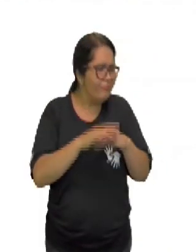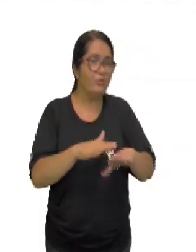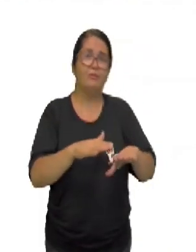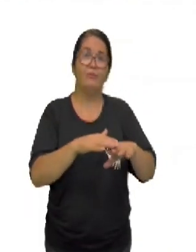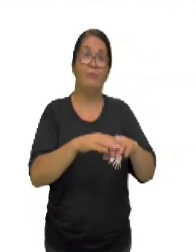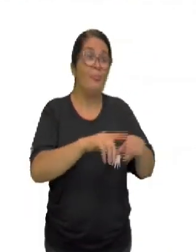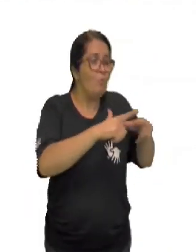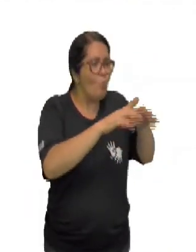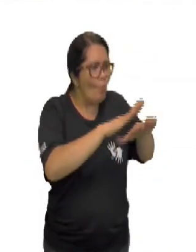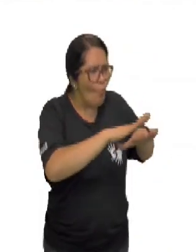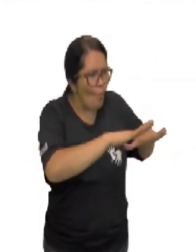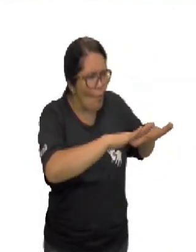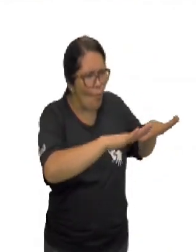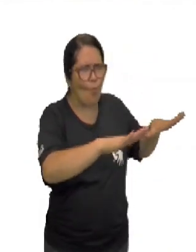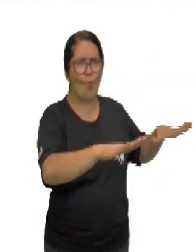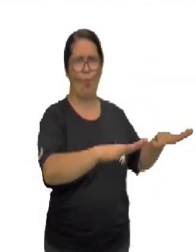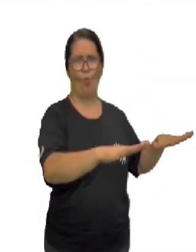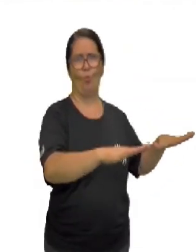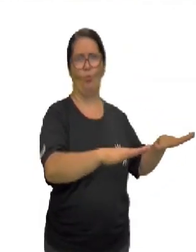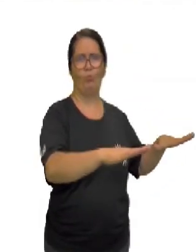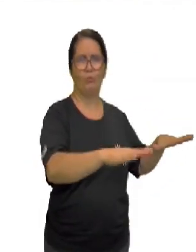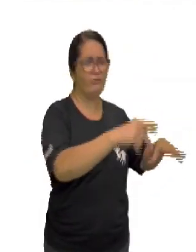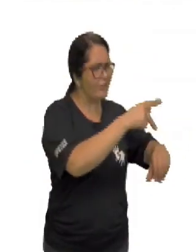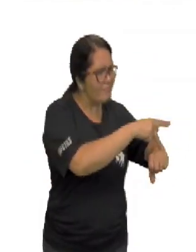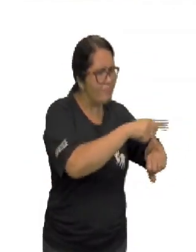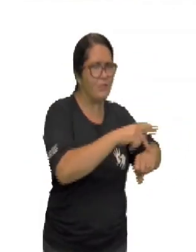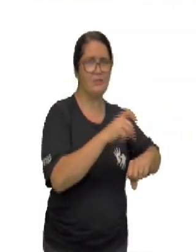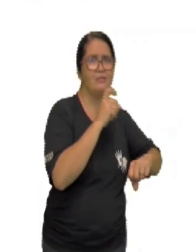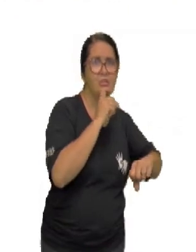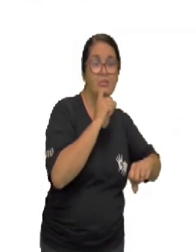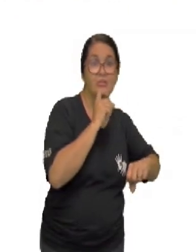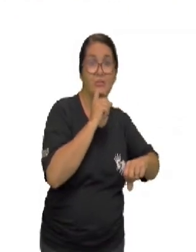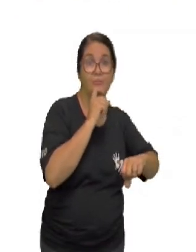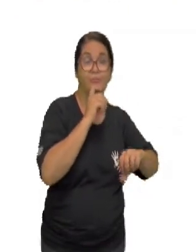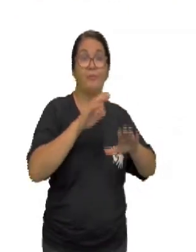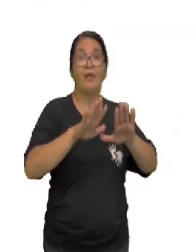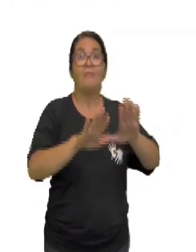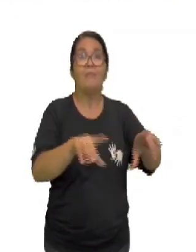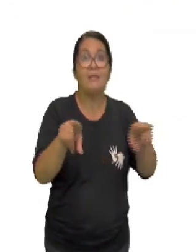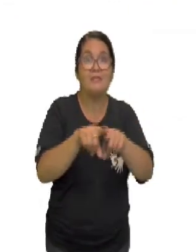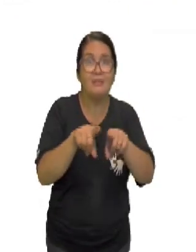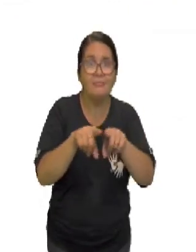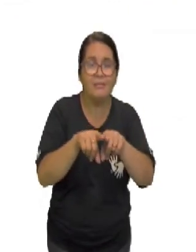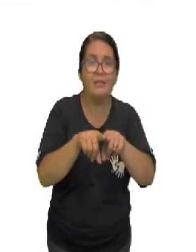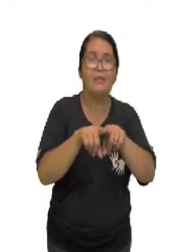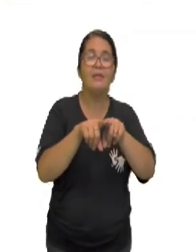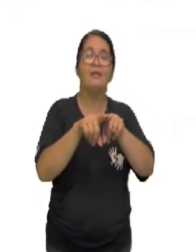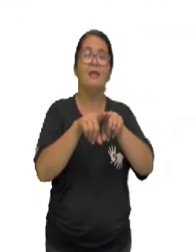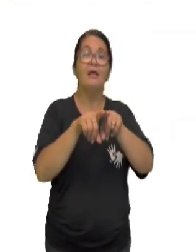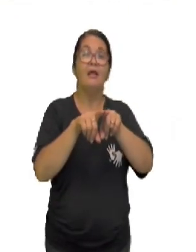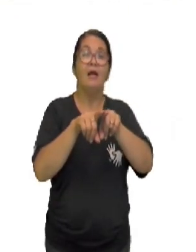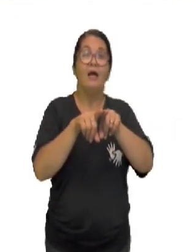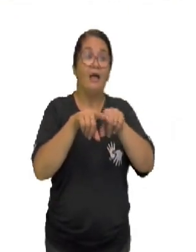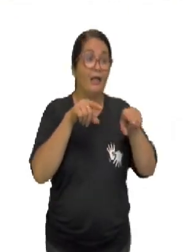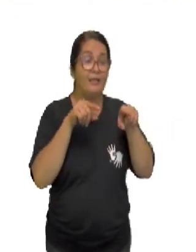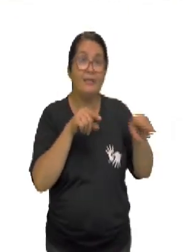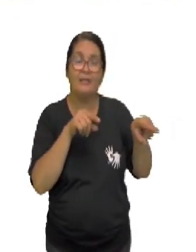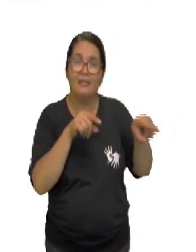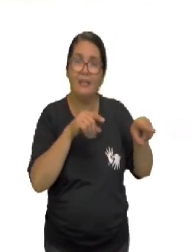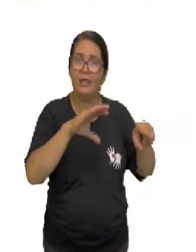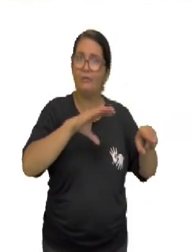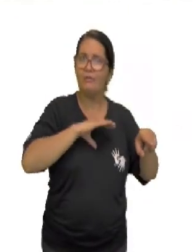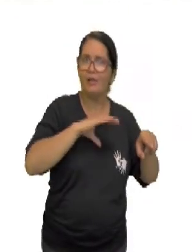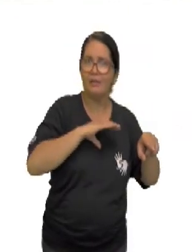é desenvolvida, a pecuária, mas principalmente a agricultura, é uma agricultura de